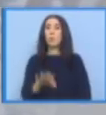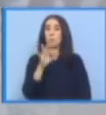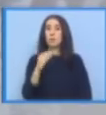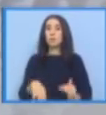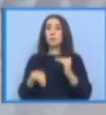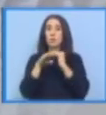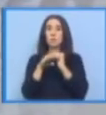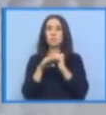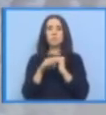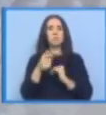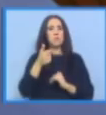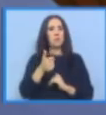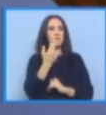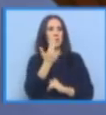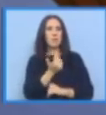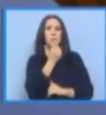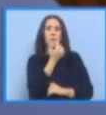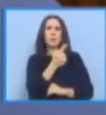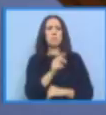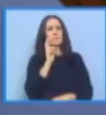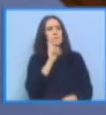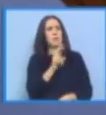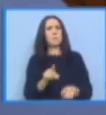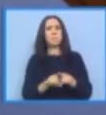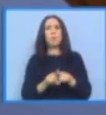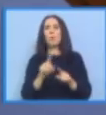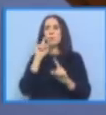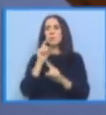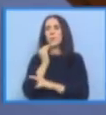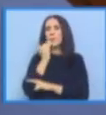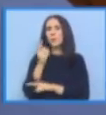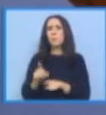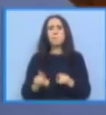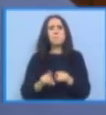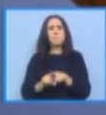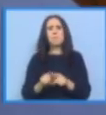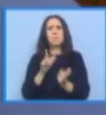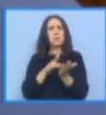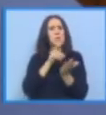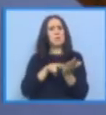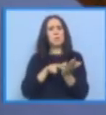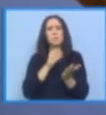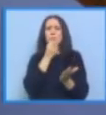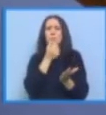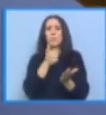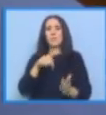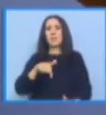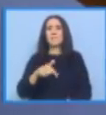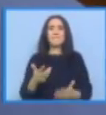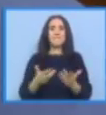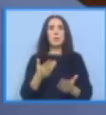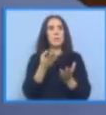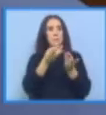igualdade. Quem é muito bom em artes é visto como, ou muito bom em música, como quem é muito bom em literatura. Nós aqui, quem é